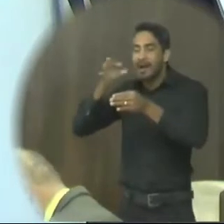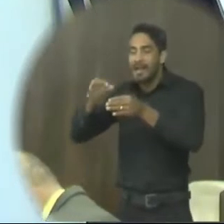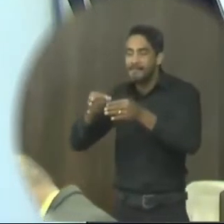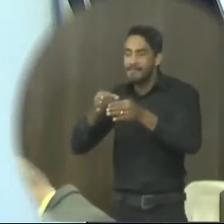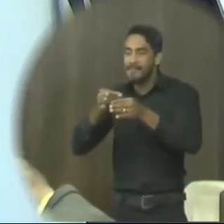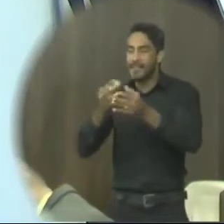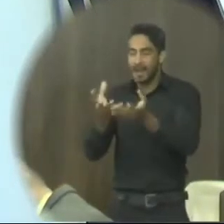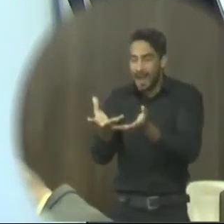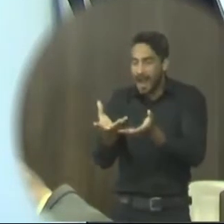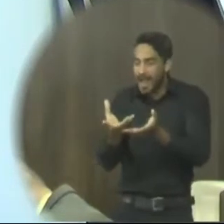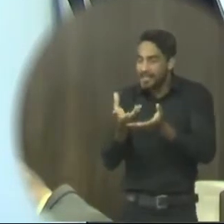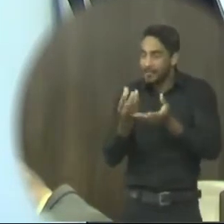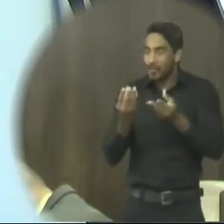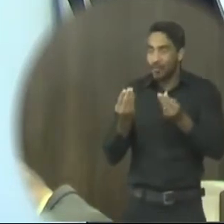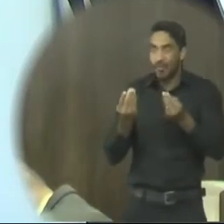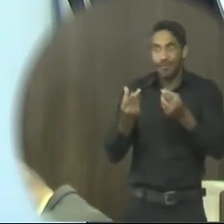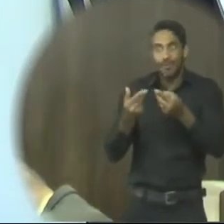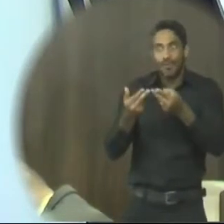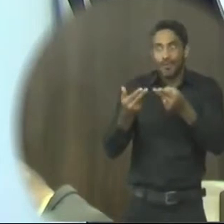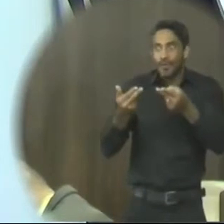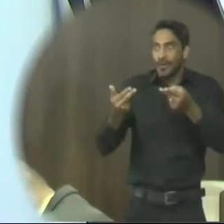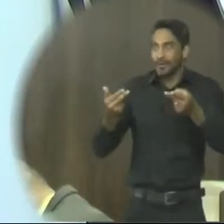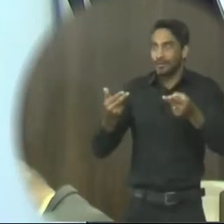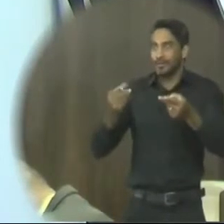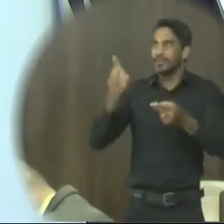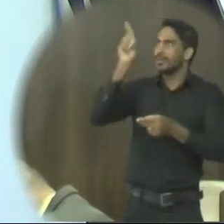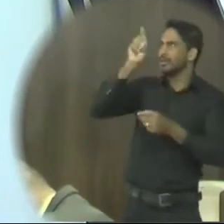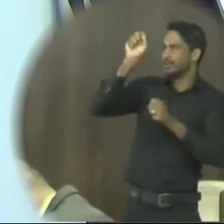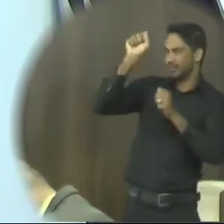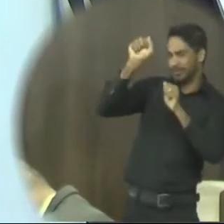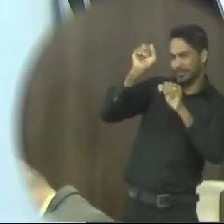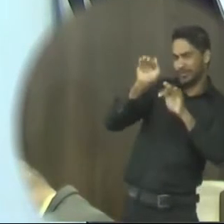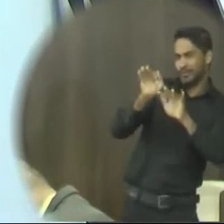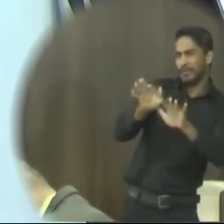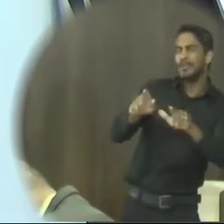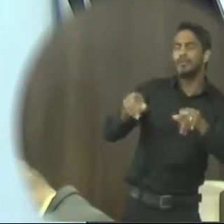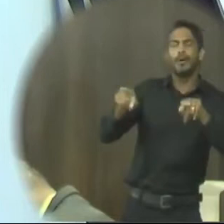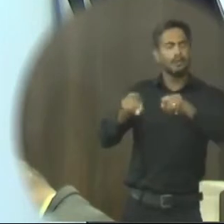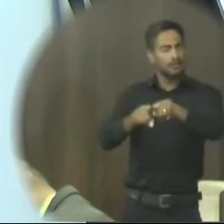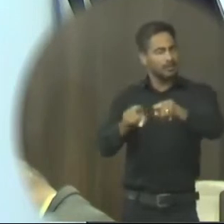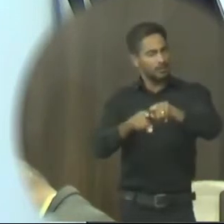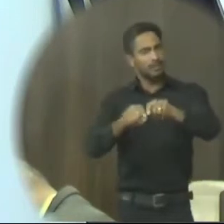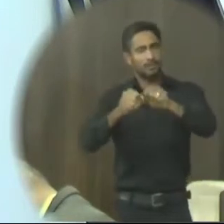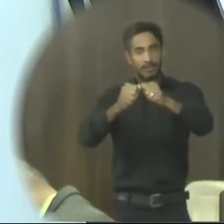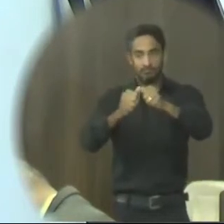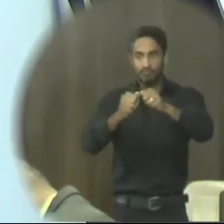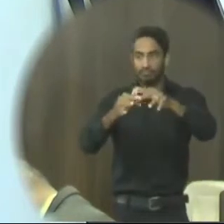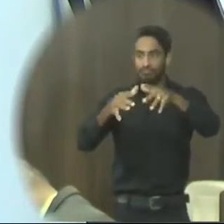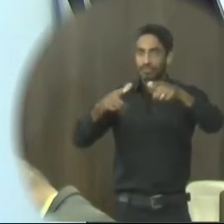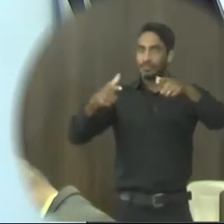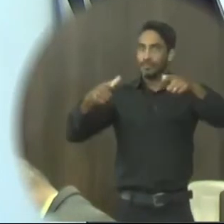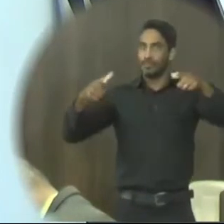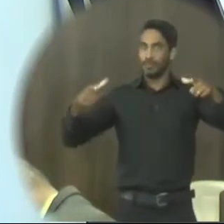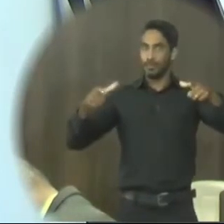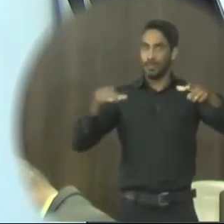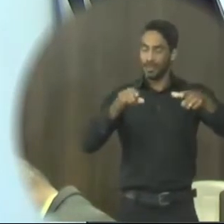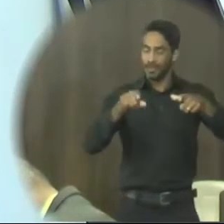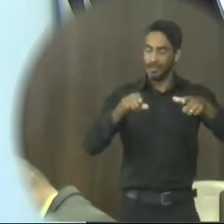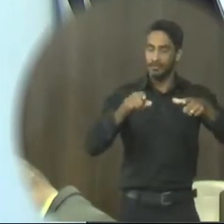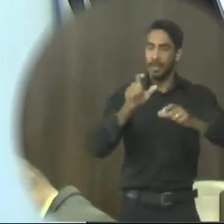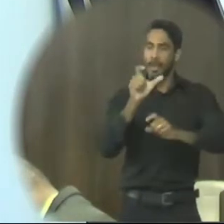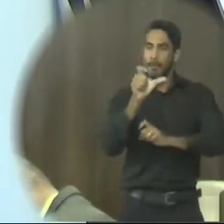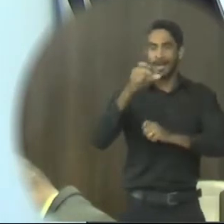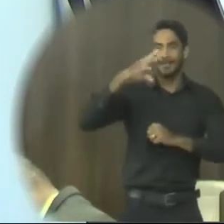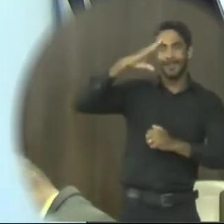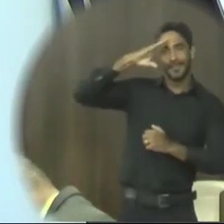Ele os abençoa e ele se multiplica, e não deixa que os seus rebanhos diminuam. Palavra